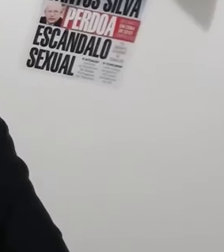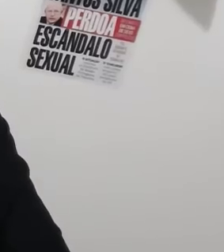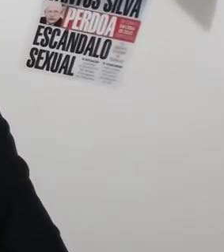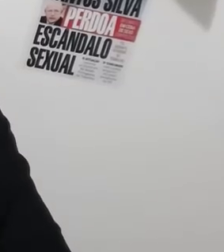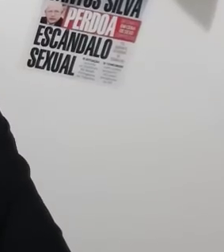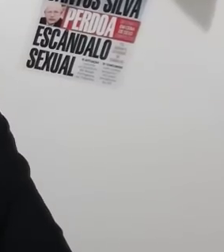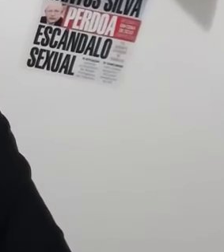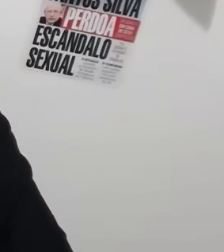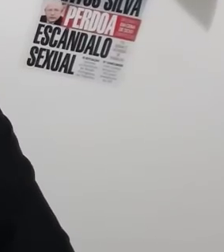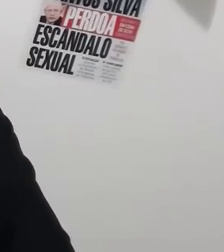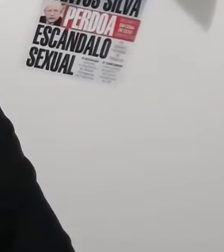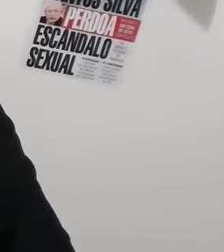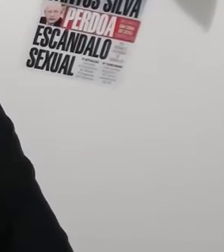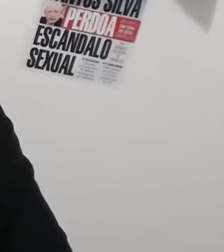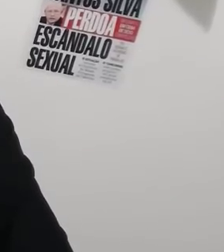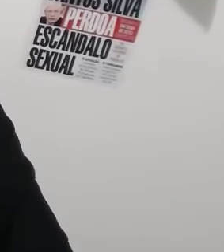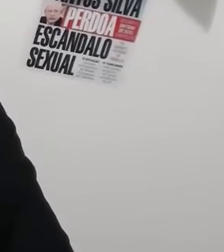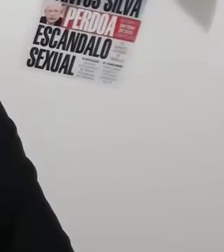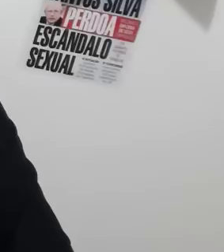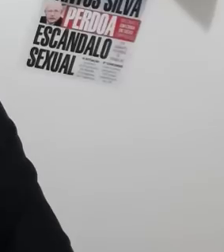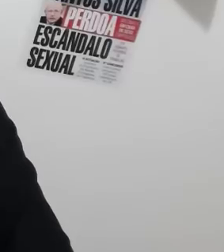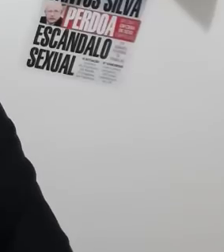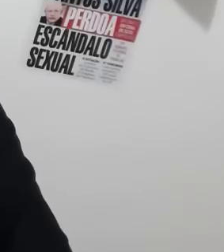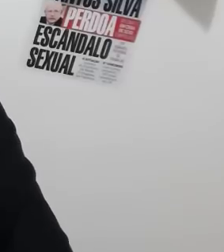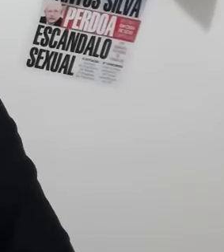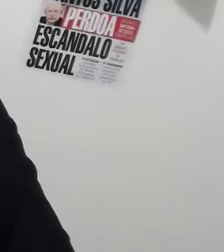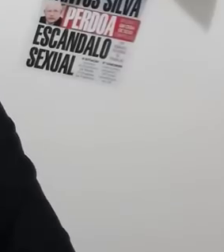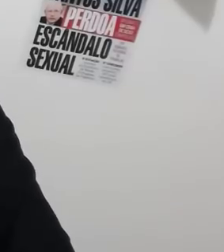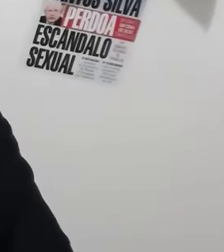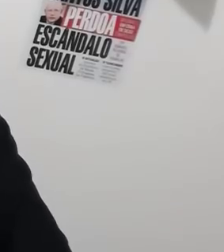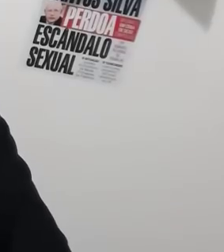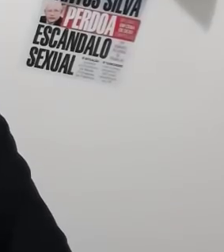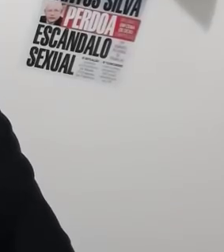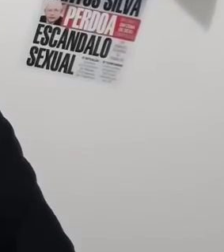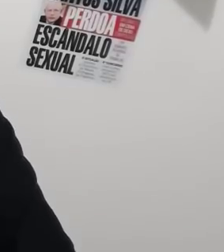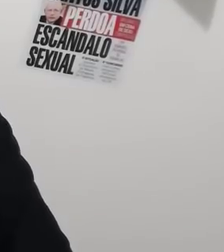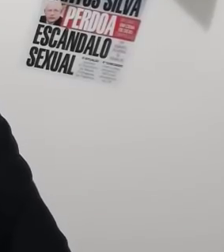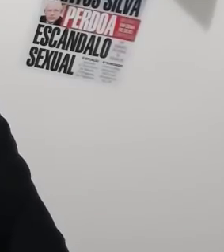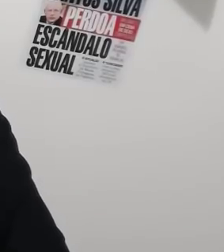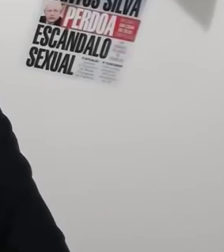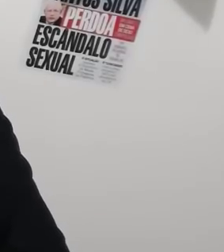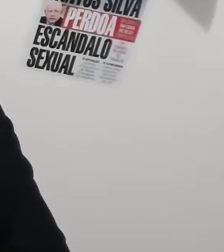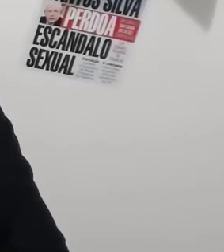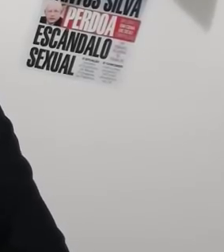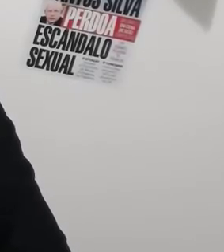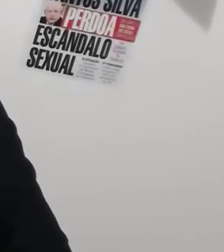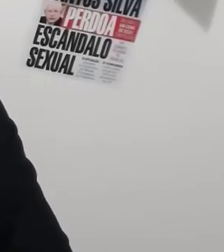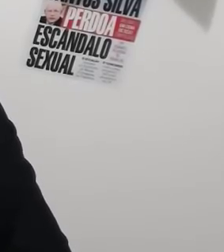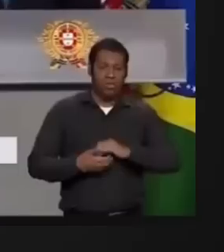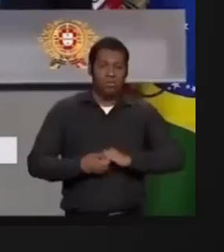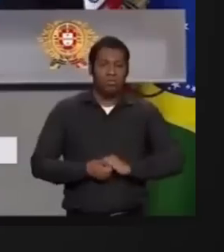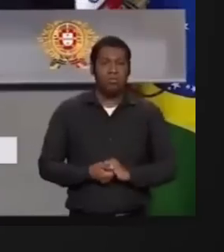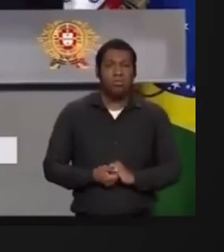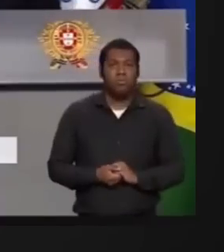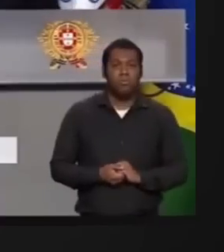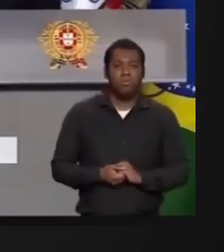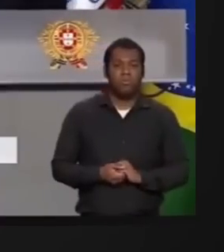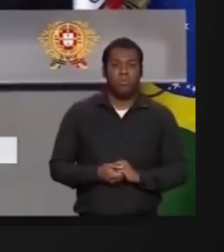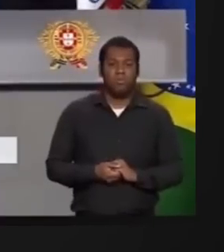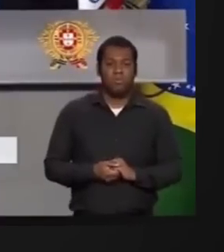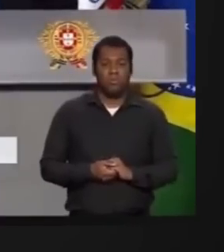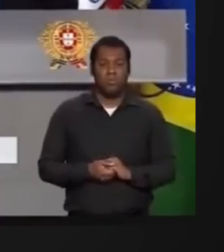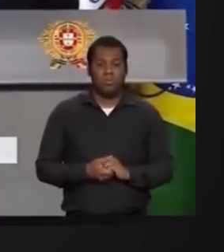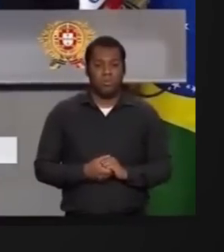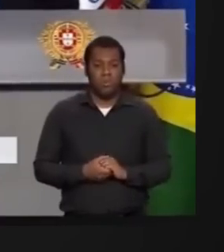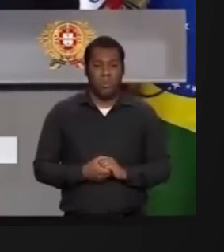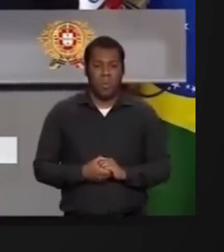Lula da Silva foi completamente arrasado por uma pergunta da jornalista Inês Lima, da agência Lusa. Ora, vamos ouvir. Em português,